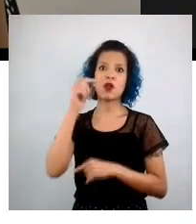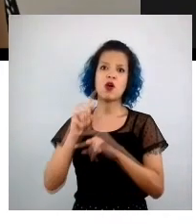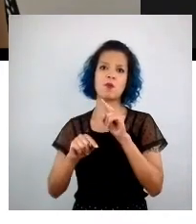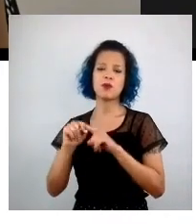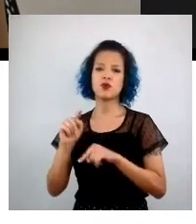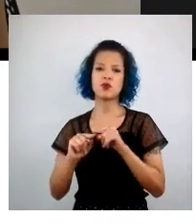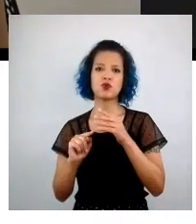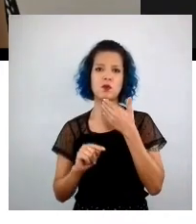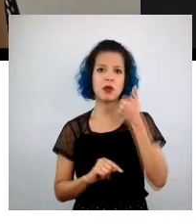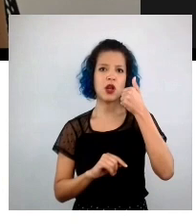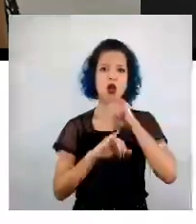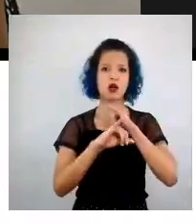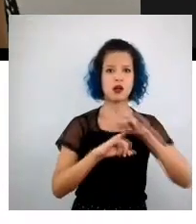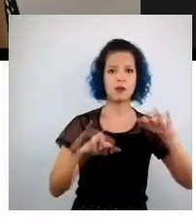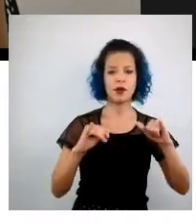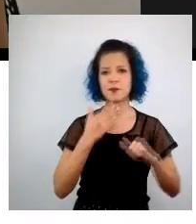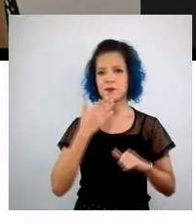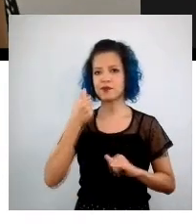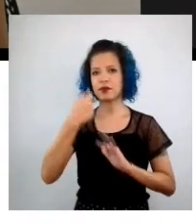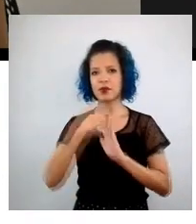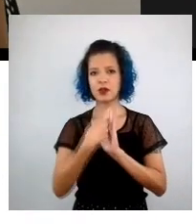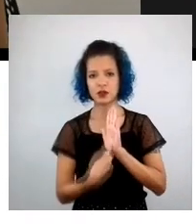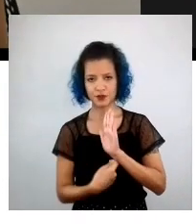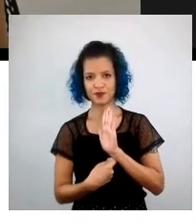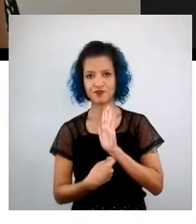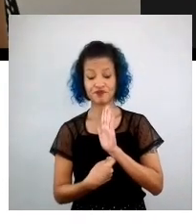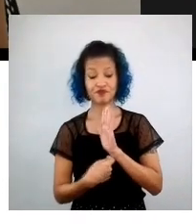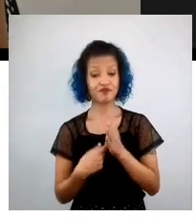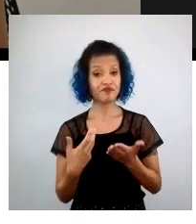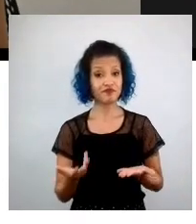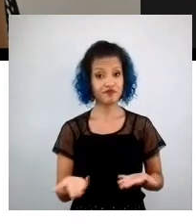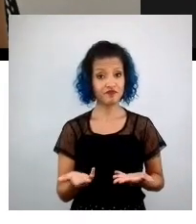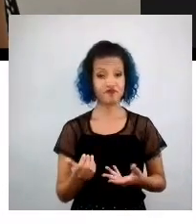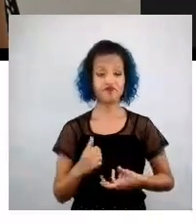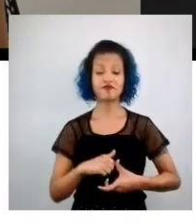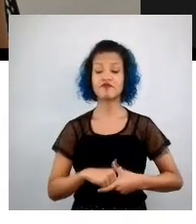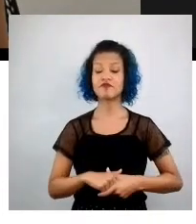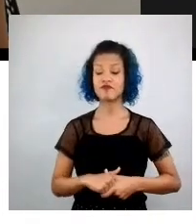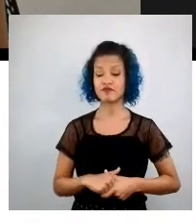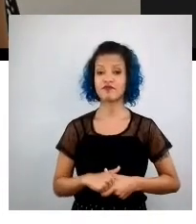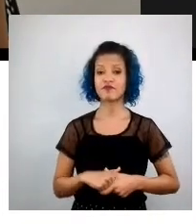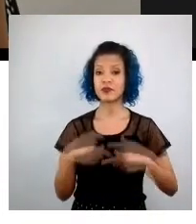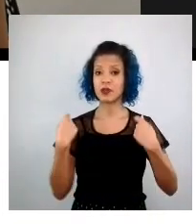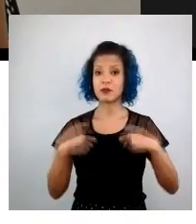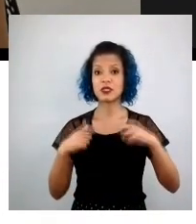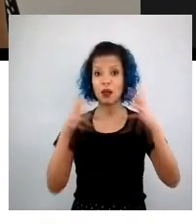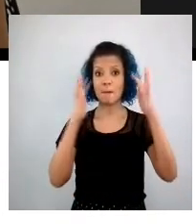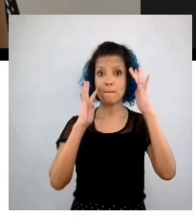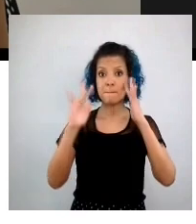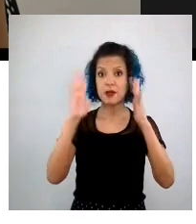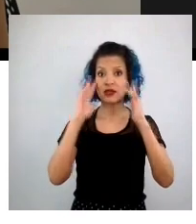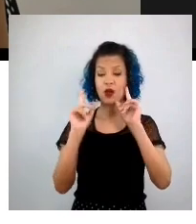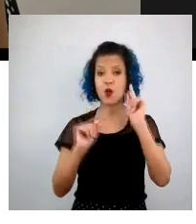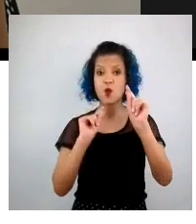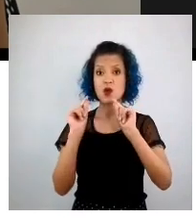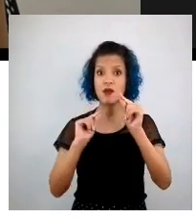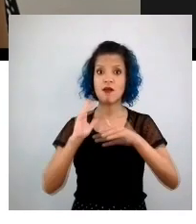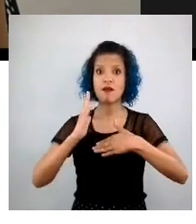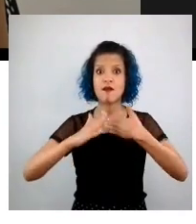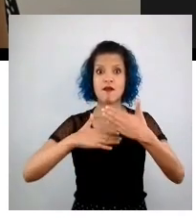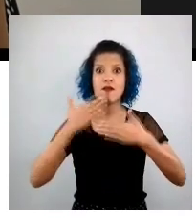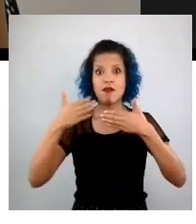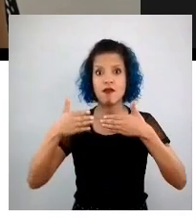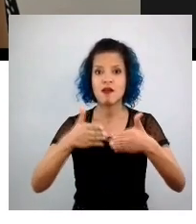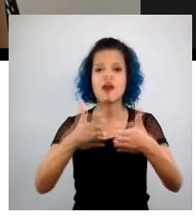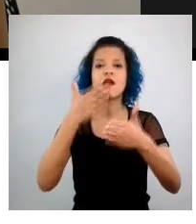campanha, a melhor redação. Eu acho que a gente tem pensado em reconstruir a trajetória para o melhor. Esse melhor, ele